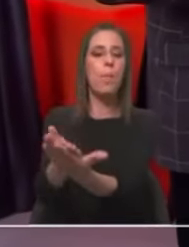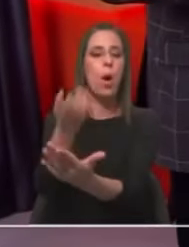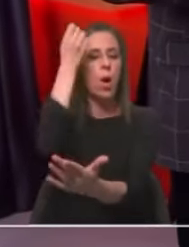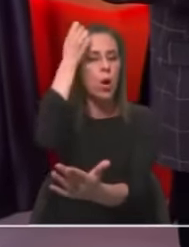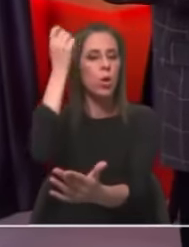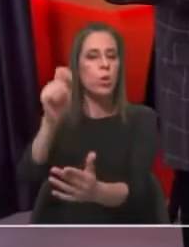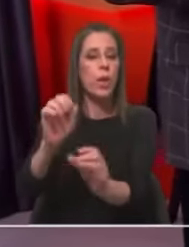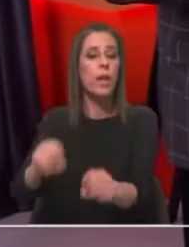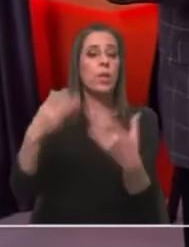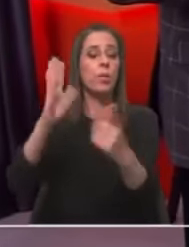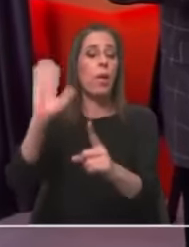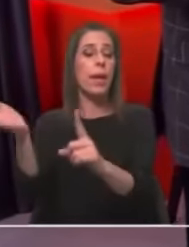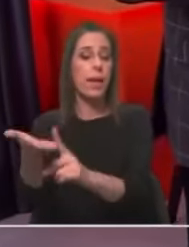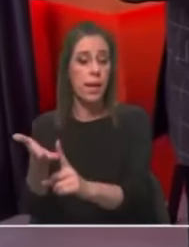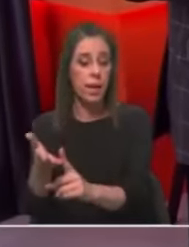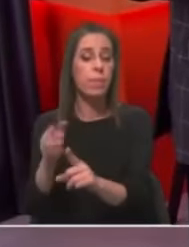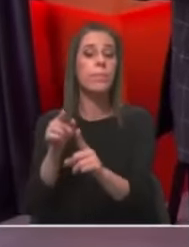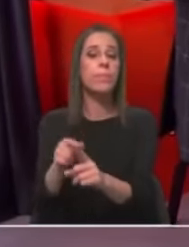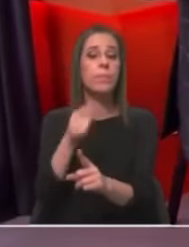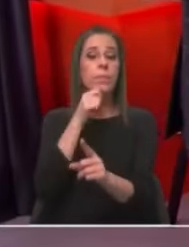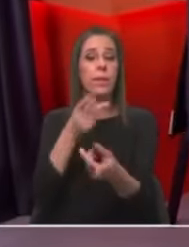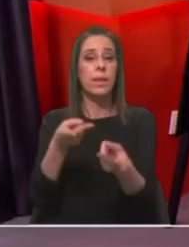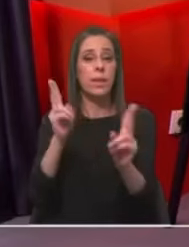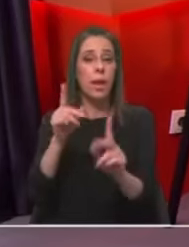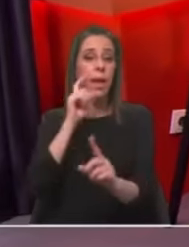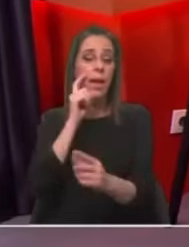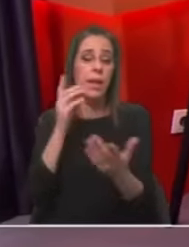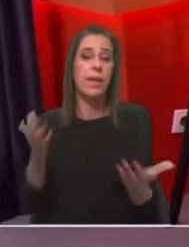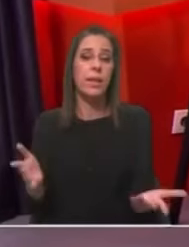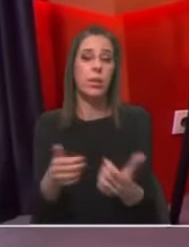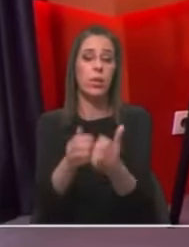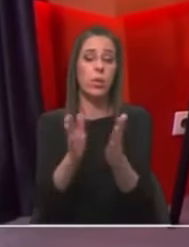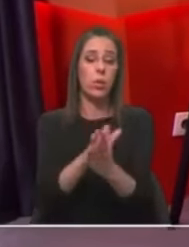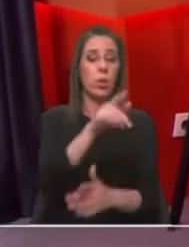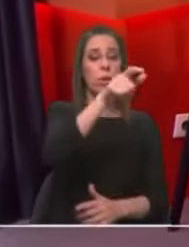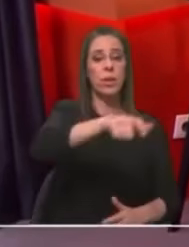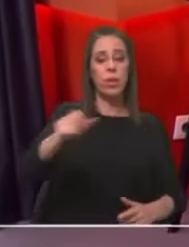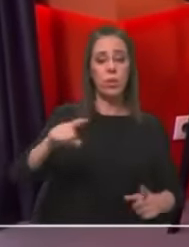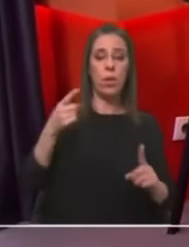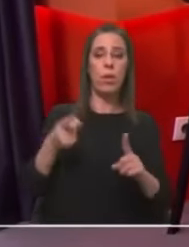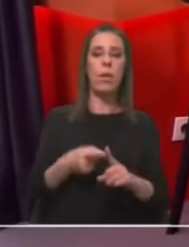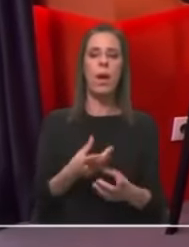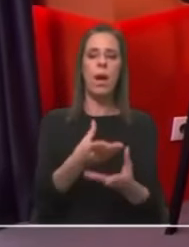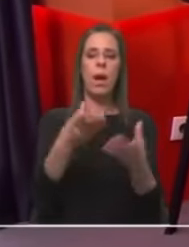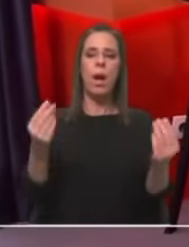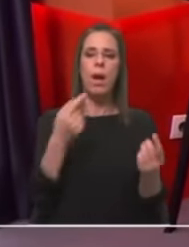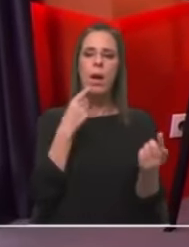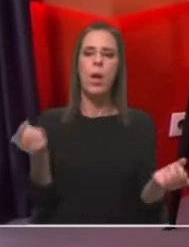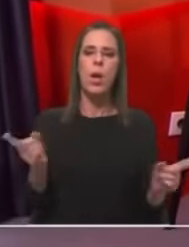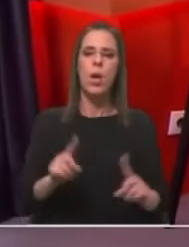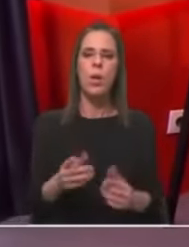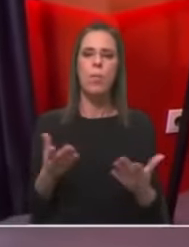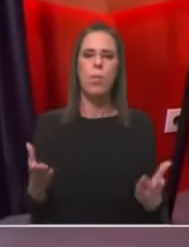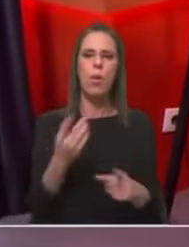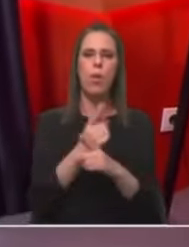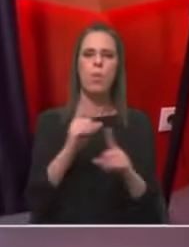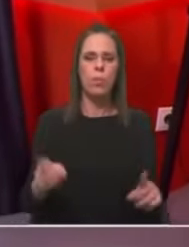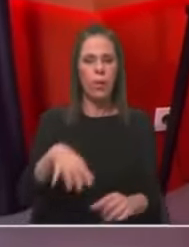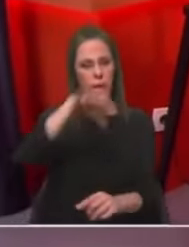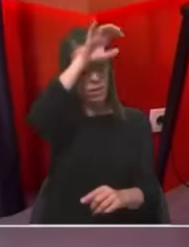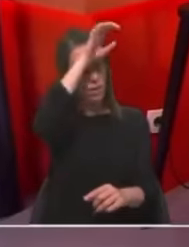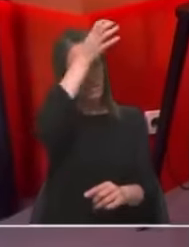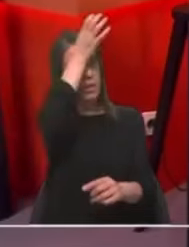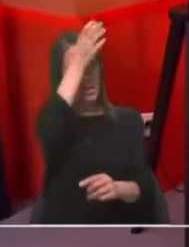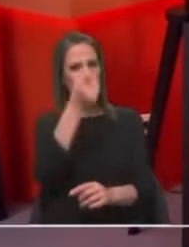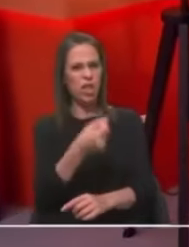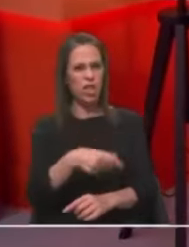juiz de instrução criminal, que é o juiz das liberdades e das garantias, de todos os arguídos, claro. Ordânio, muita gente também não perceberá porque é que José Castelo Branco foi